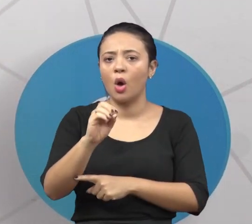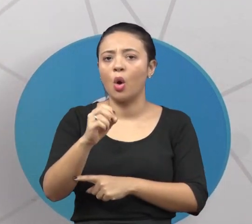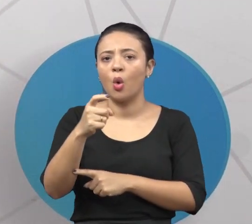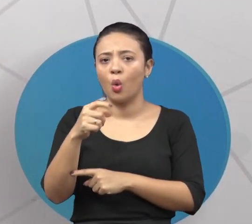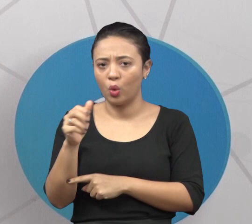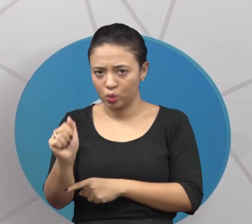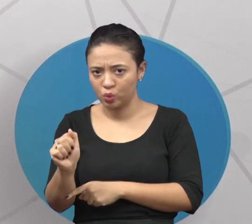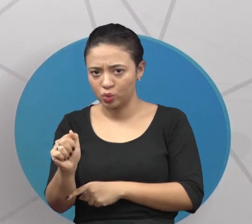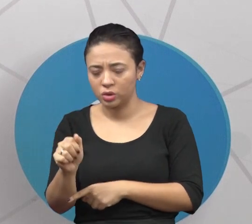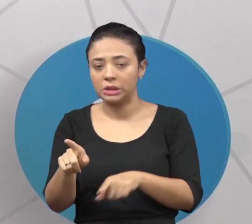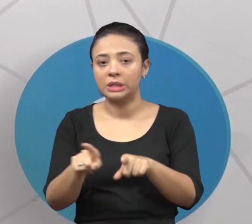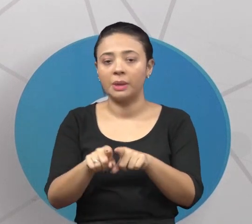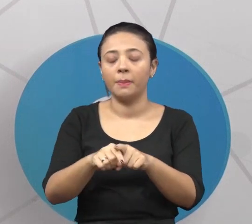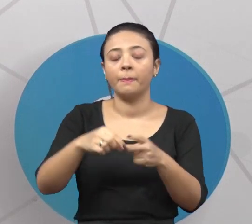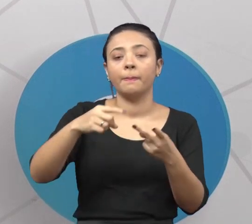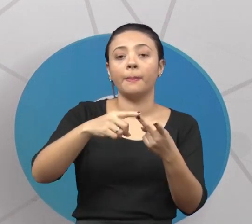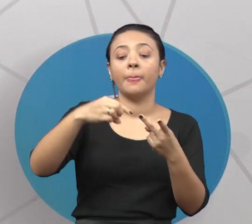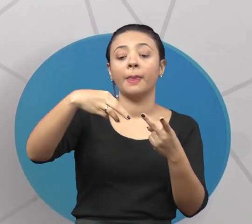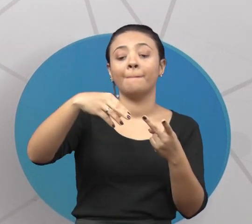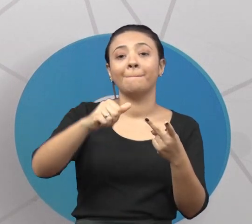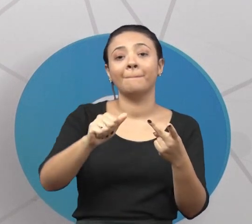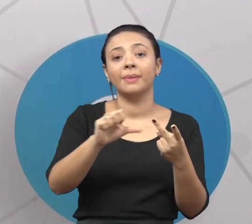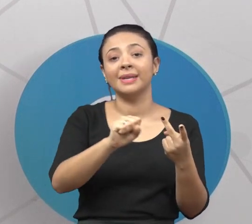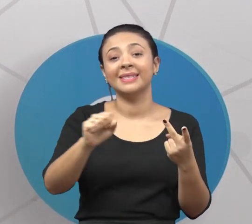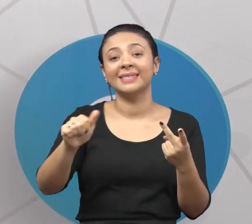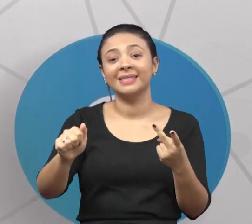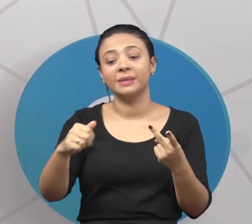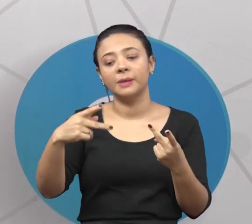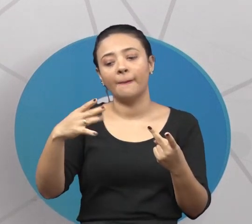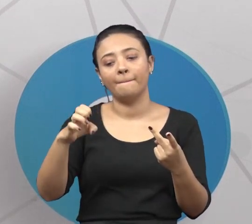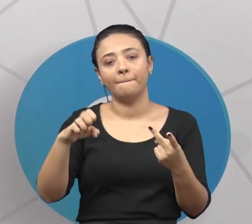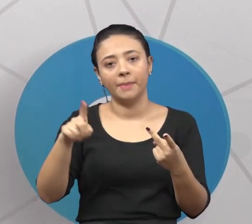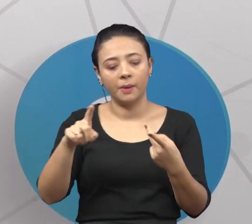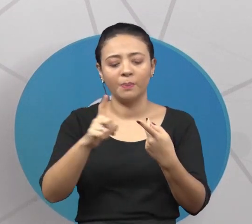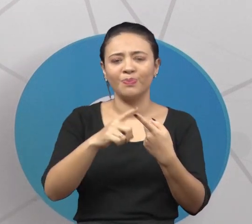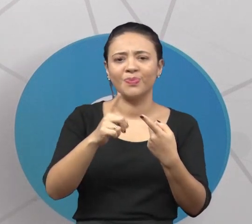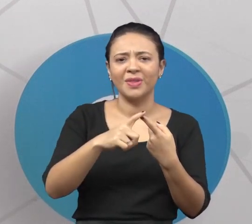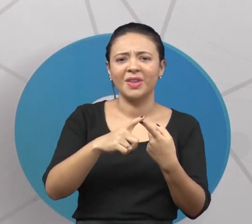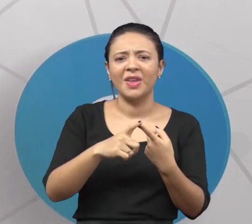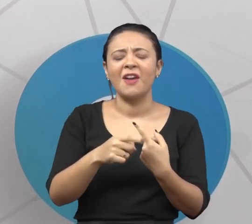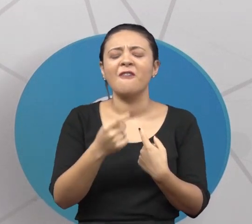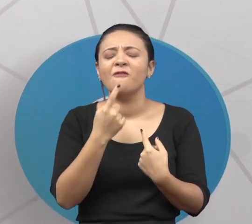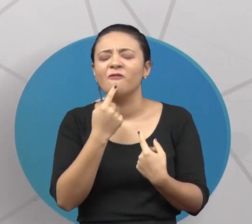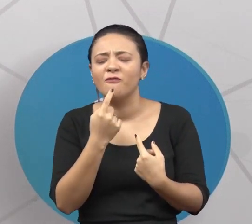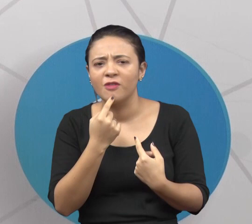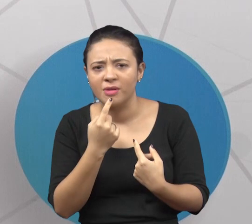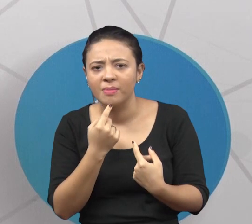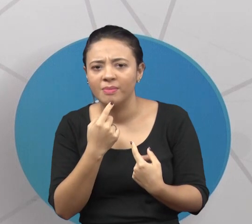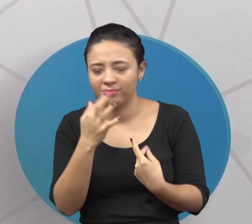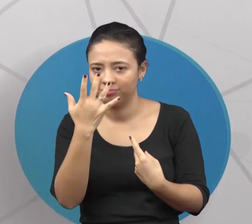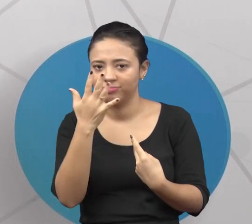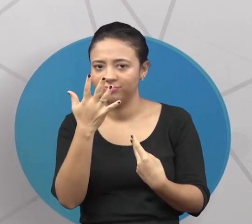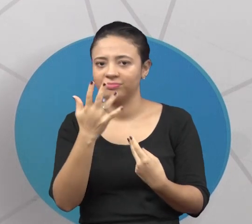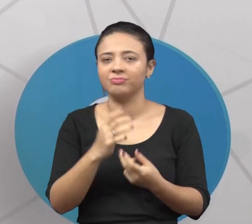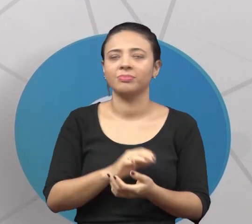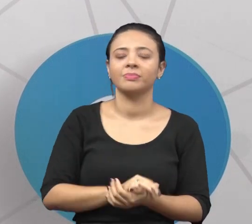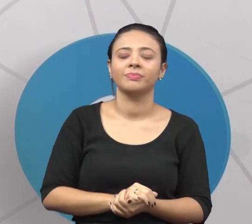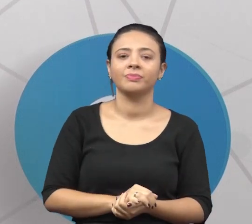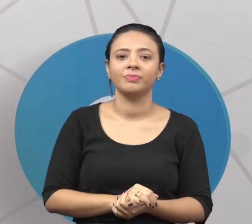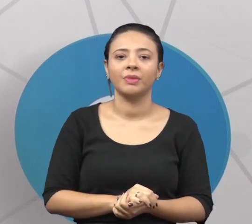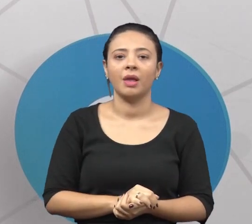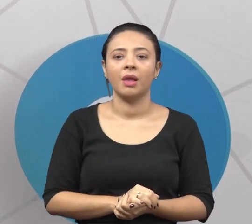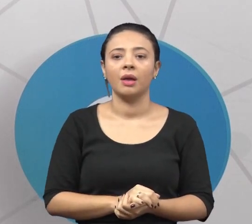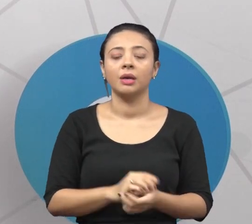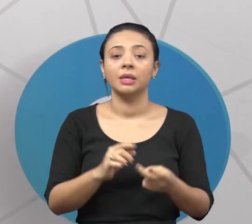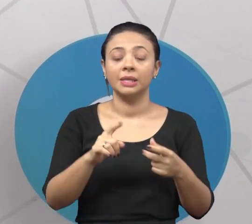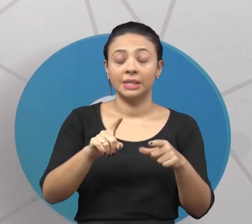Terra roxa, que na verdade é um solo bem avermelhado, né? Quem dá esses nomes aí são europeus a princípio, tá? Mas ele é bem avermelhado